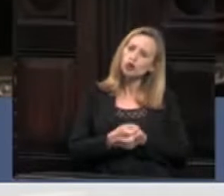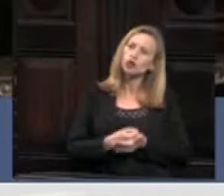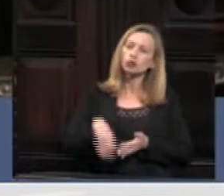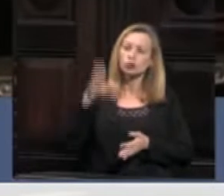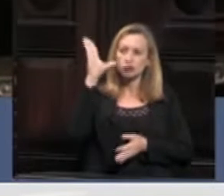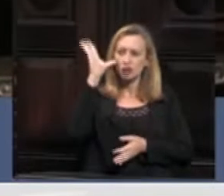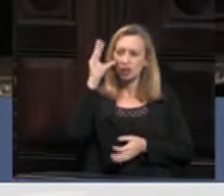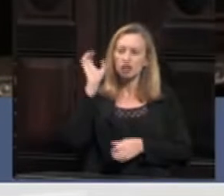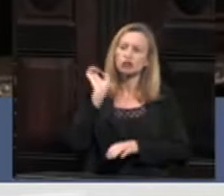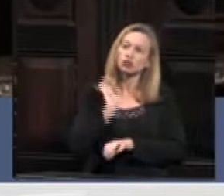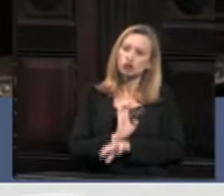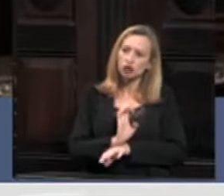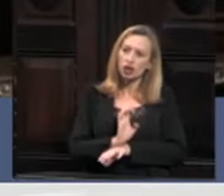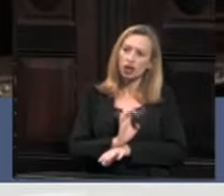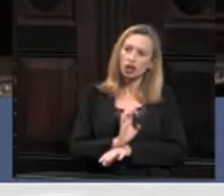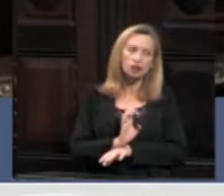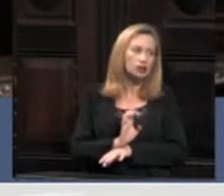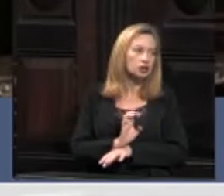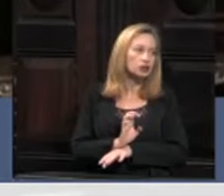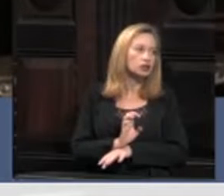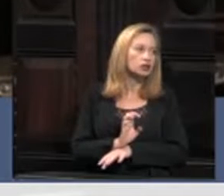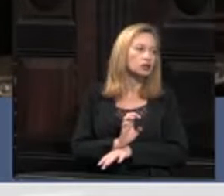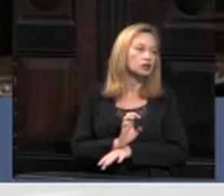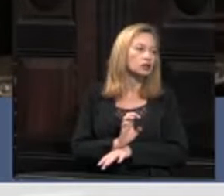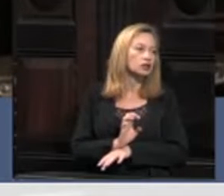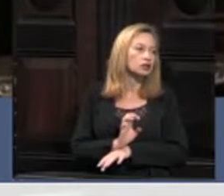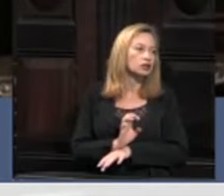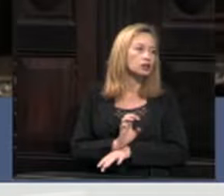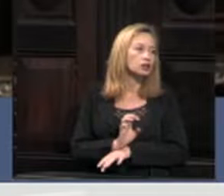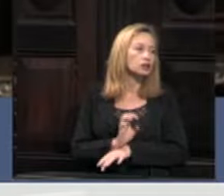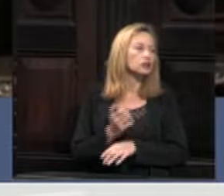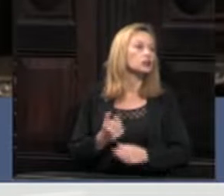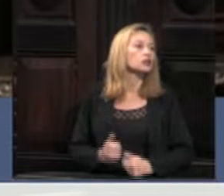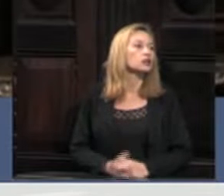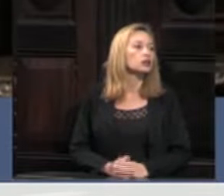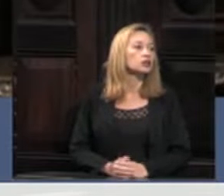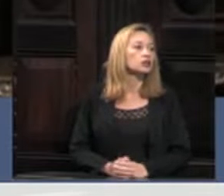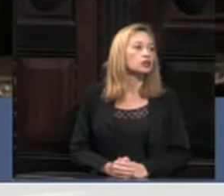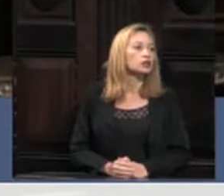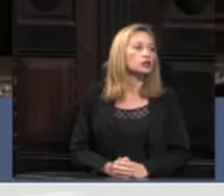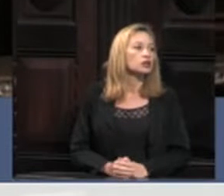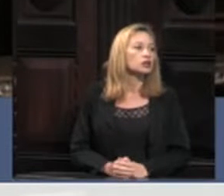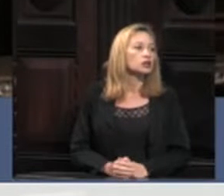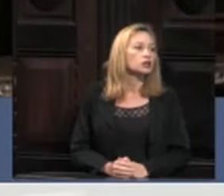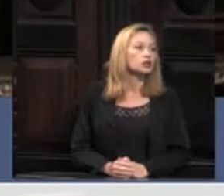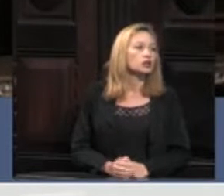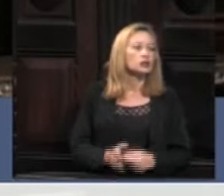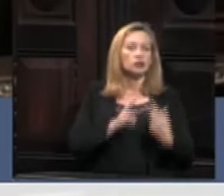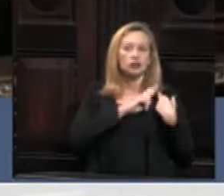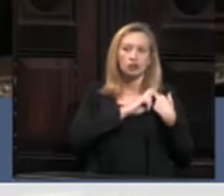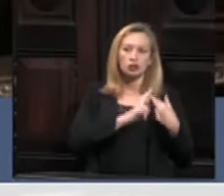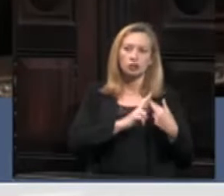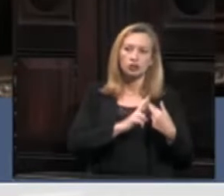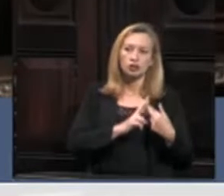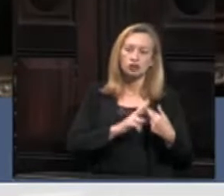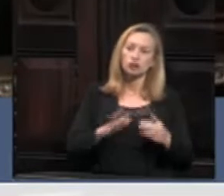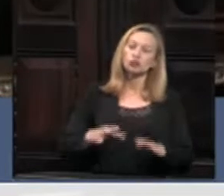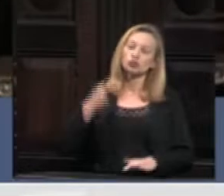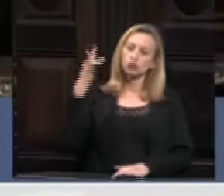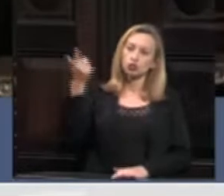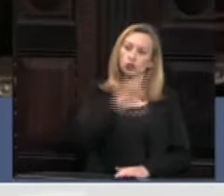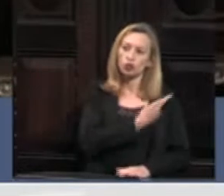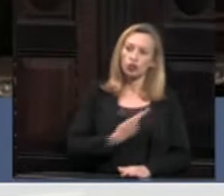maiores do Estado, mantendo a SEDAI pública estatal indivisível e deixando a responsabilidade para o futuro